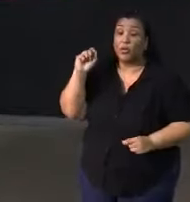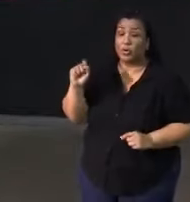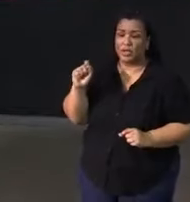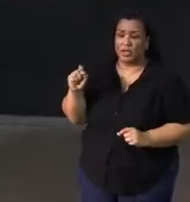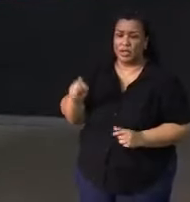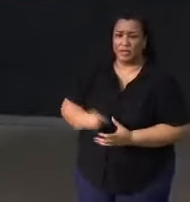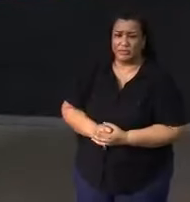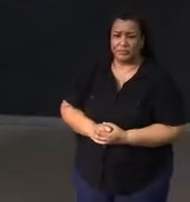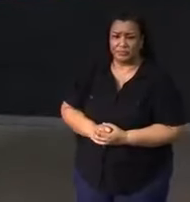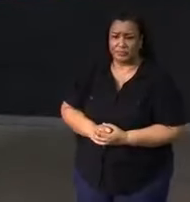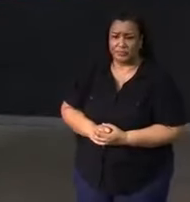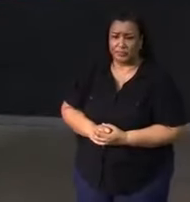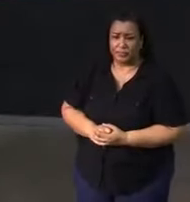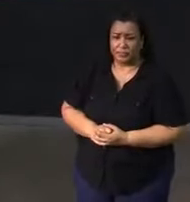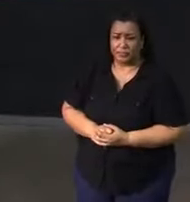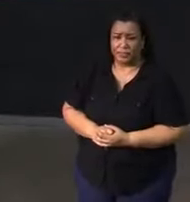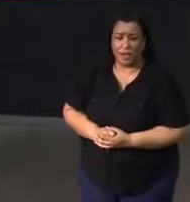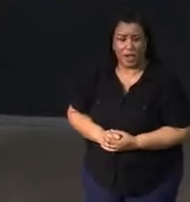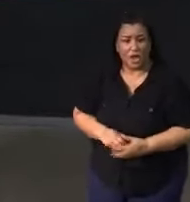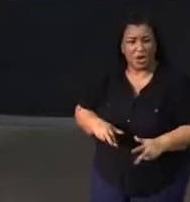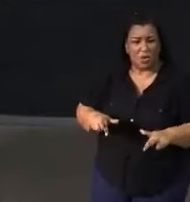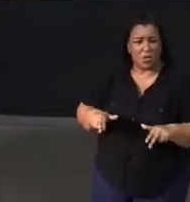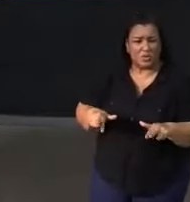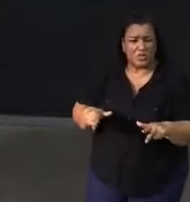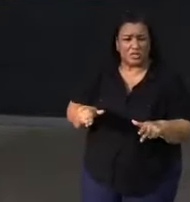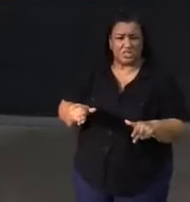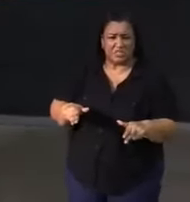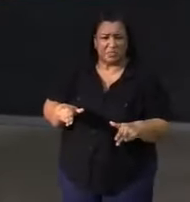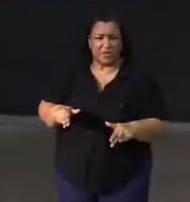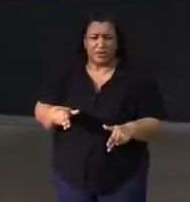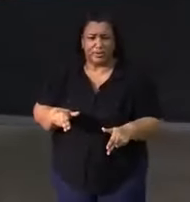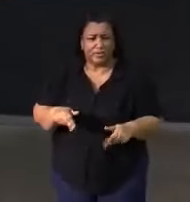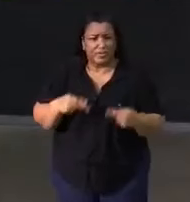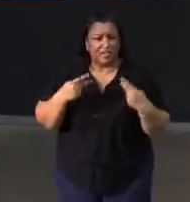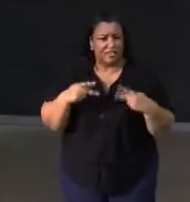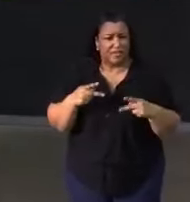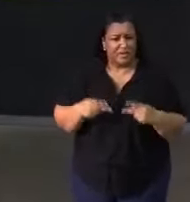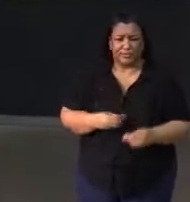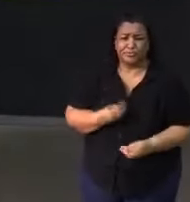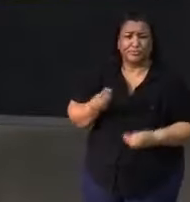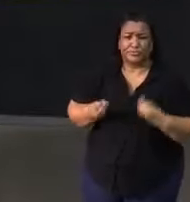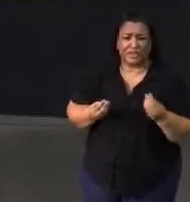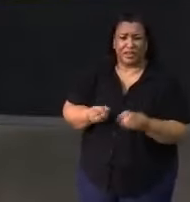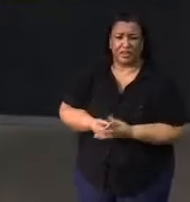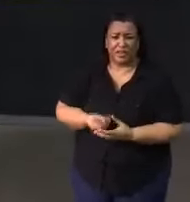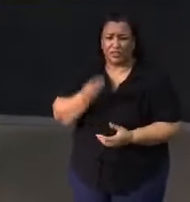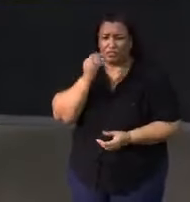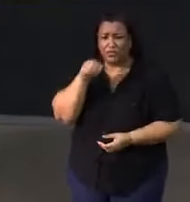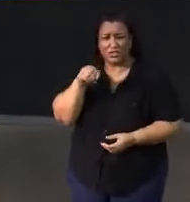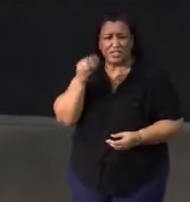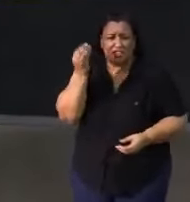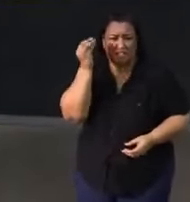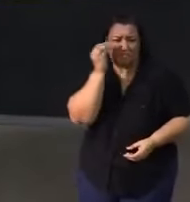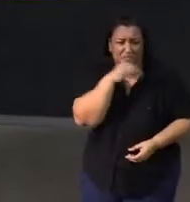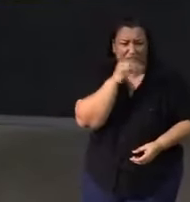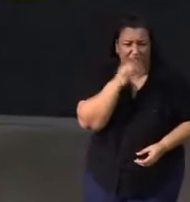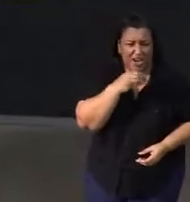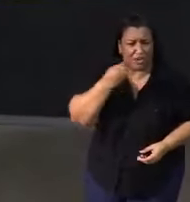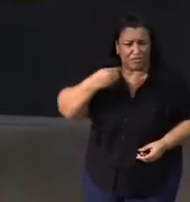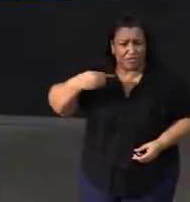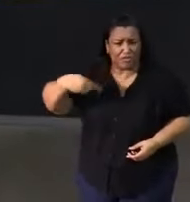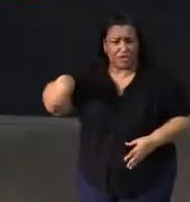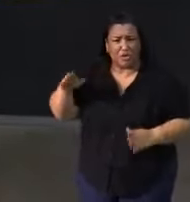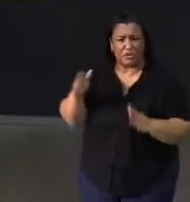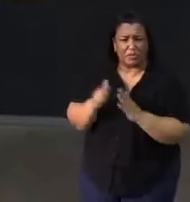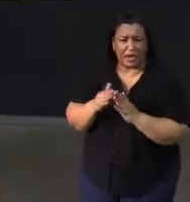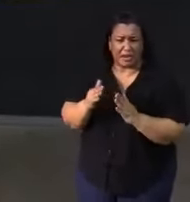irmãos o desprezam. Você é um pretensioso, o que você está fazendo aqui? Volta para o pasto